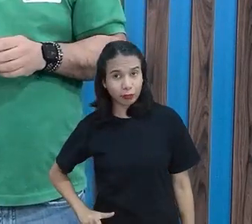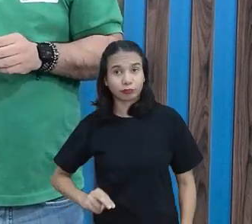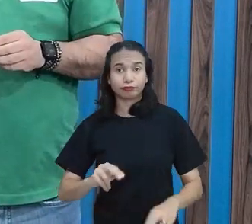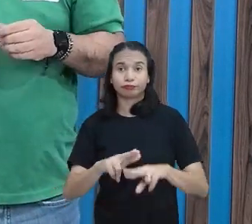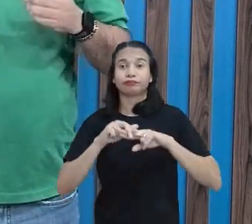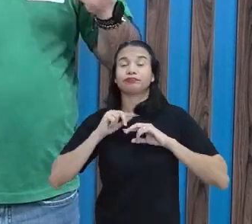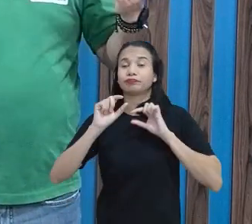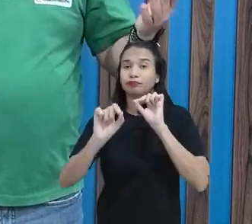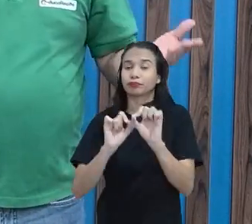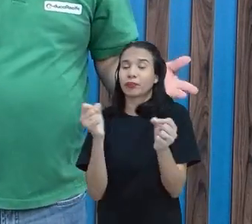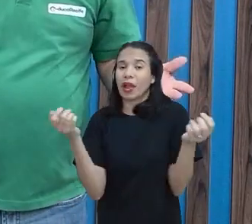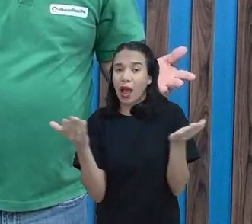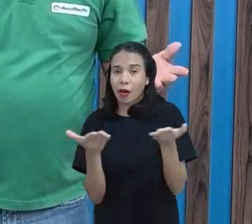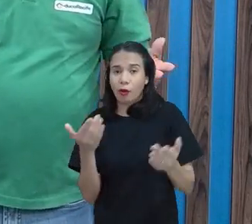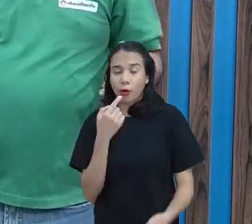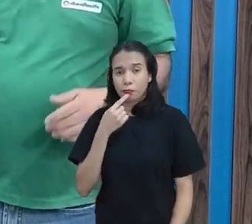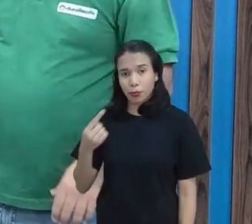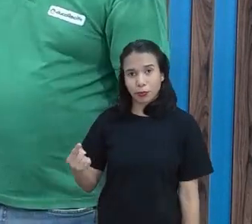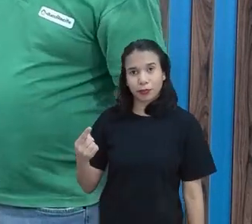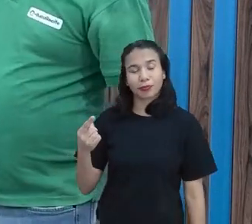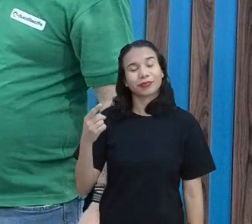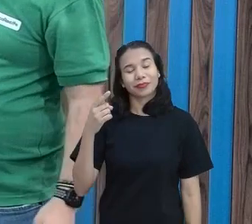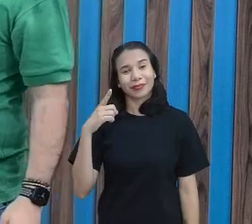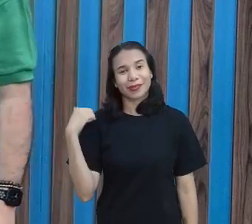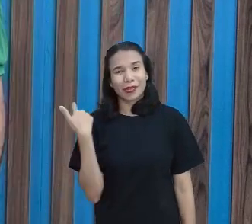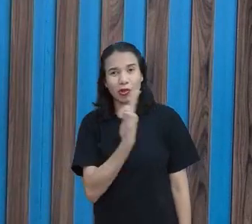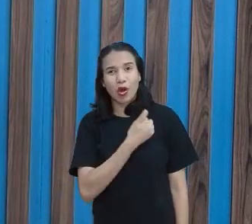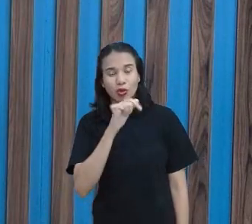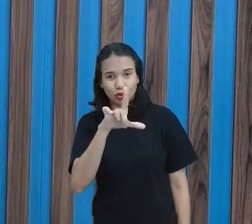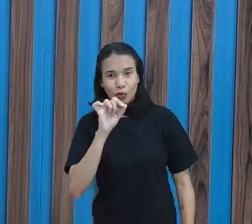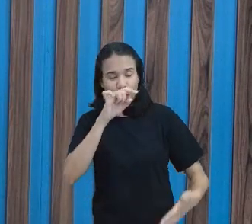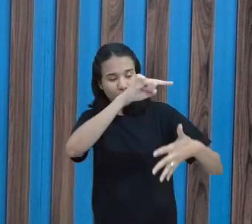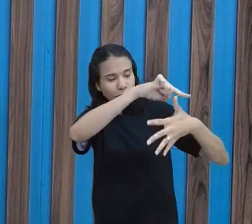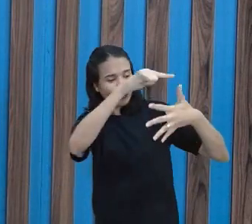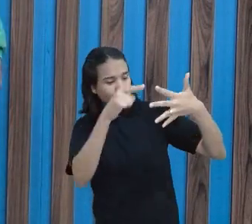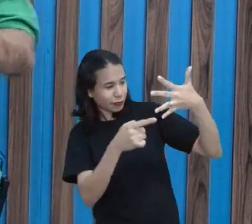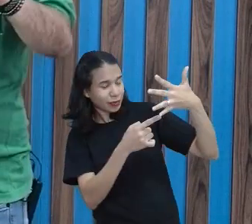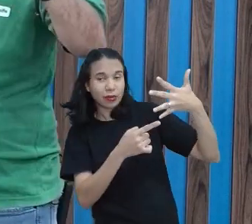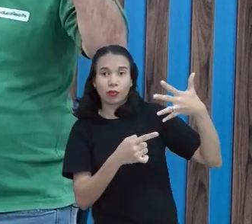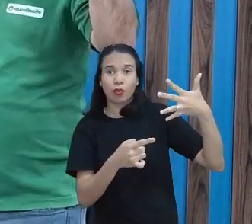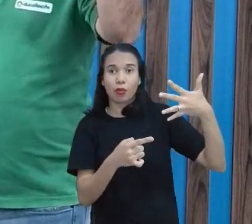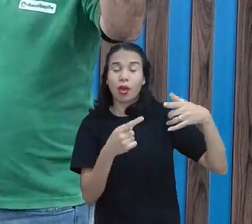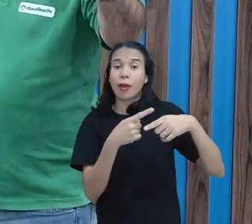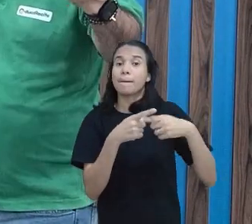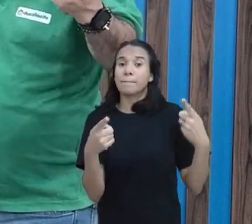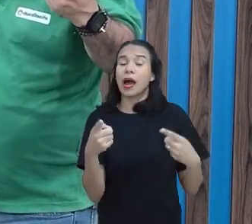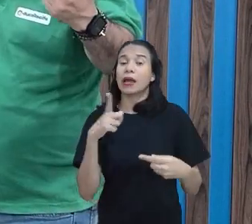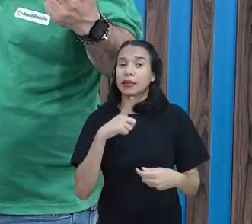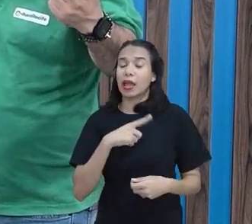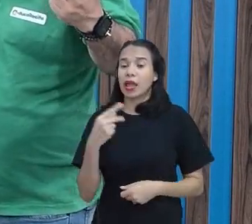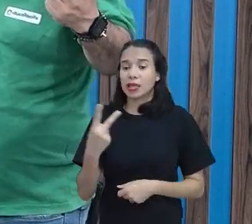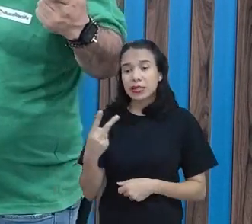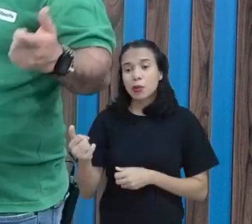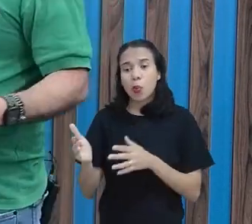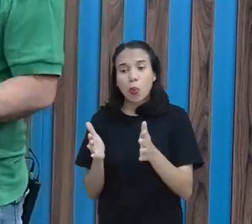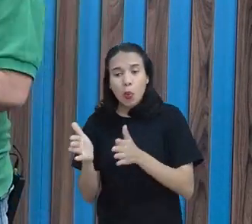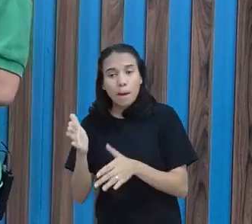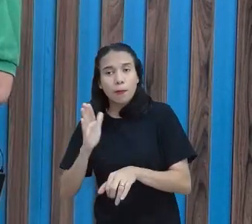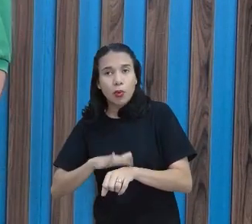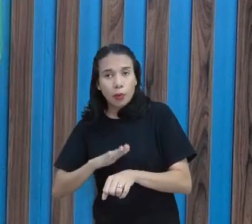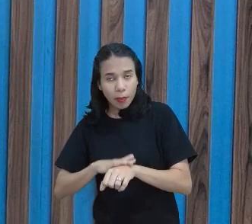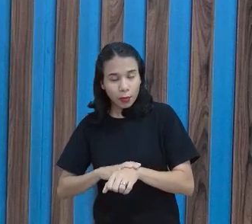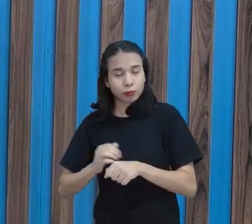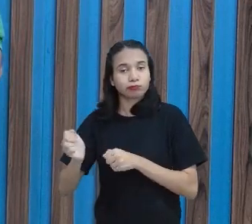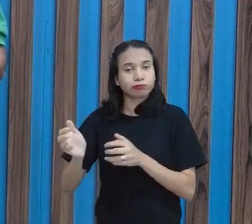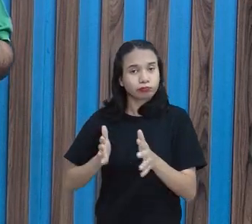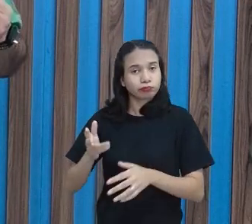sentido, agora nessas eleições nós escolhemos esses cinco candidatos, mas como nós teremos o segundo turno, no